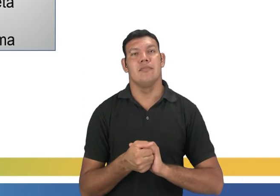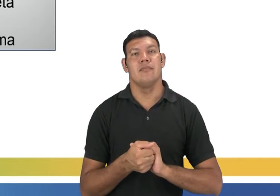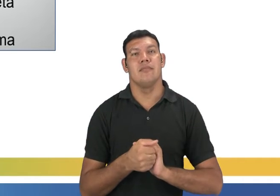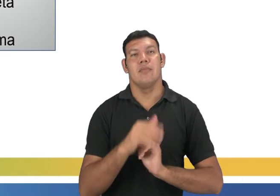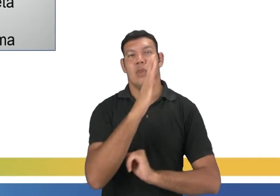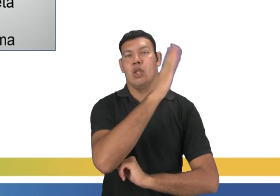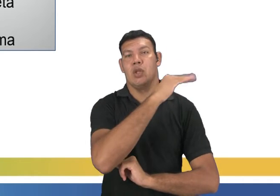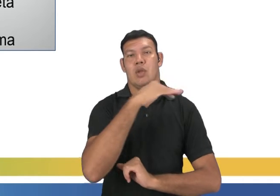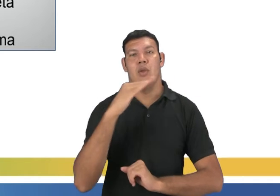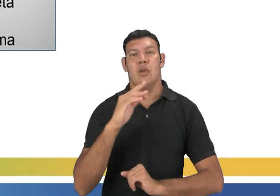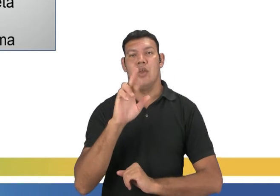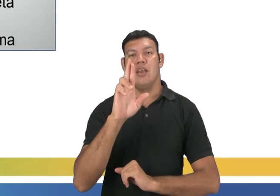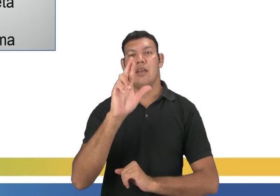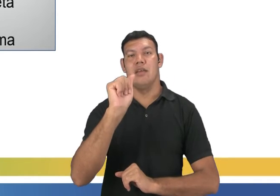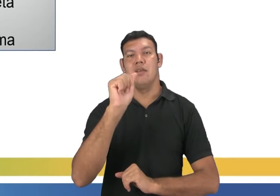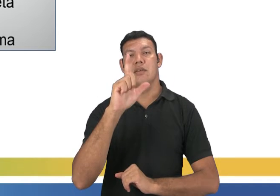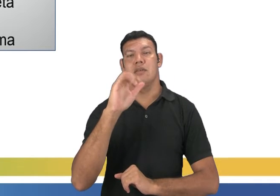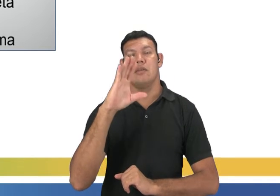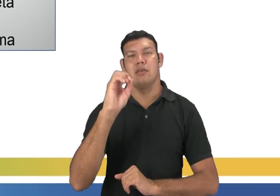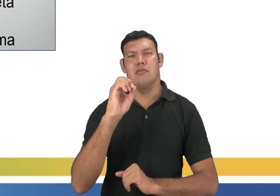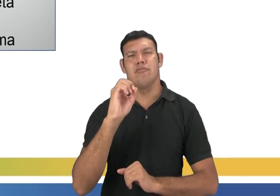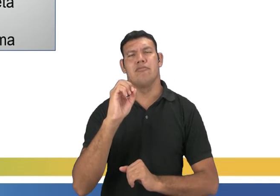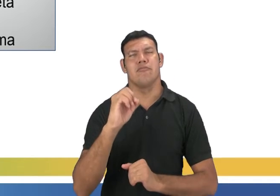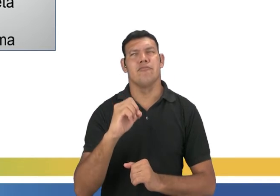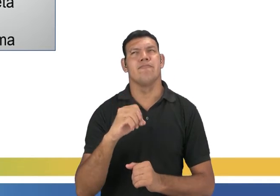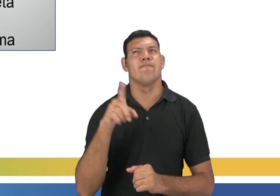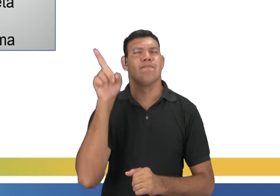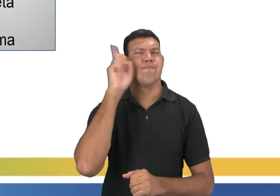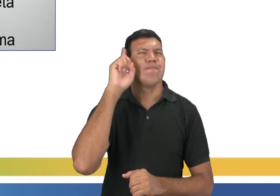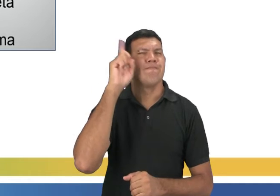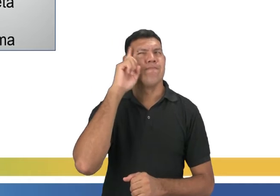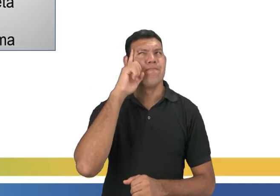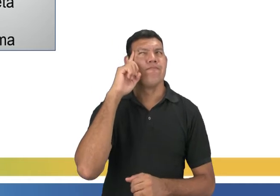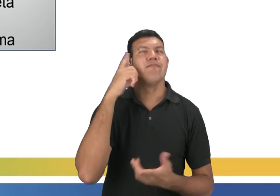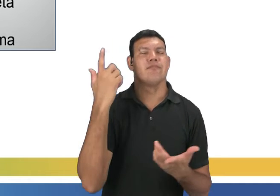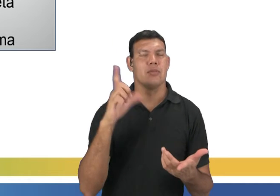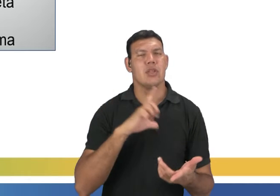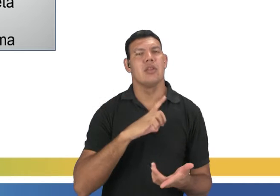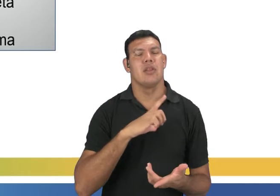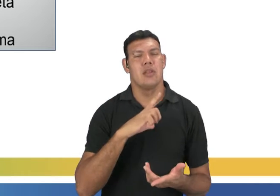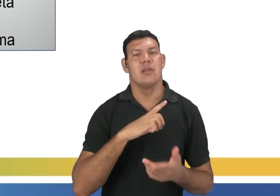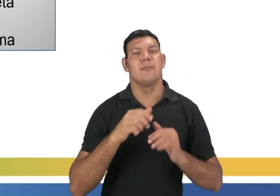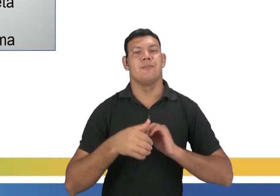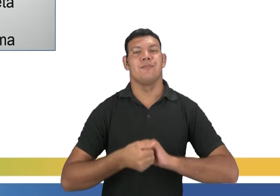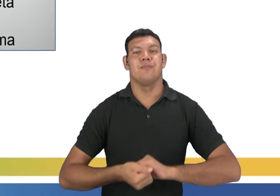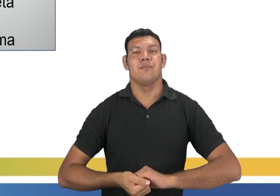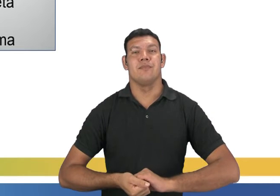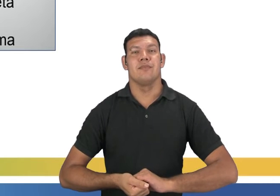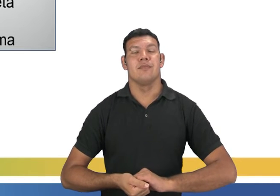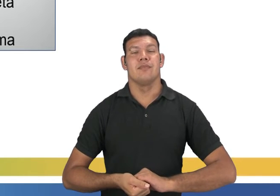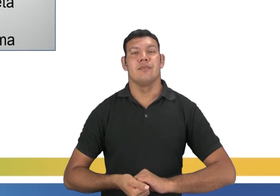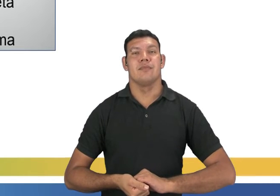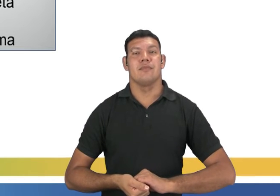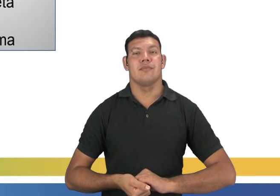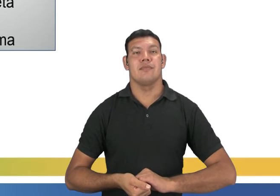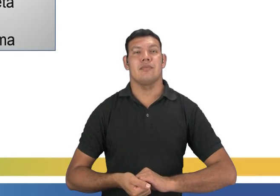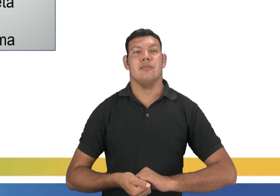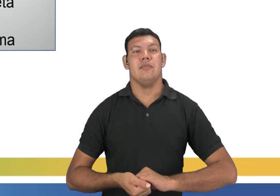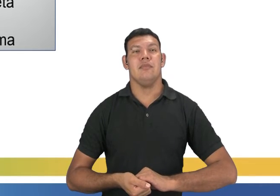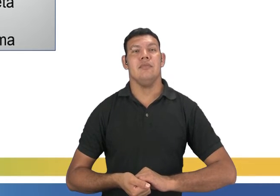aí você está andando na rua, está convivendo aí com ondas de rádio, micro-ondas e assim sucessivamente. Então vamos lá.